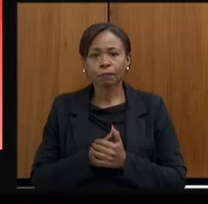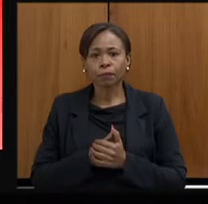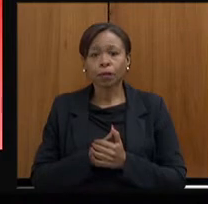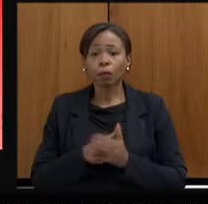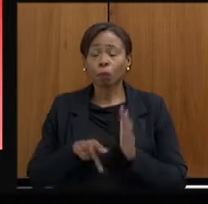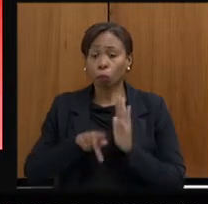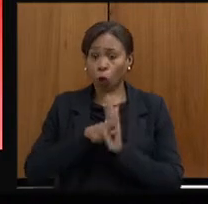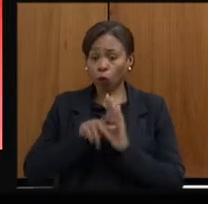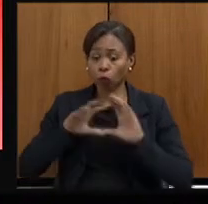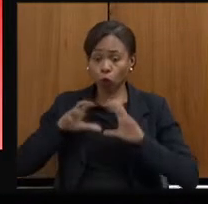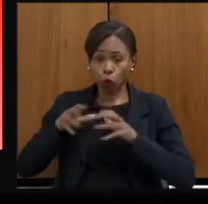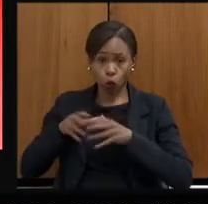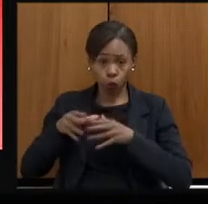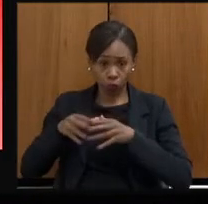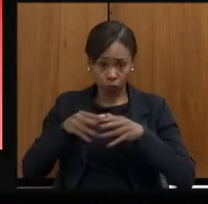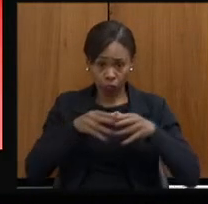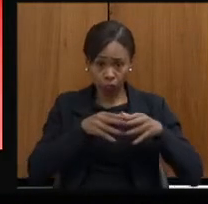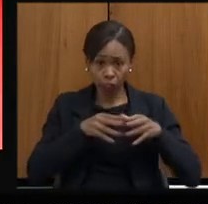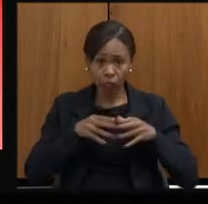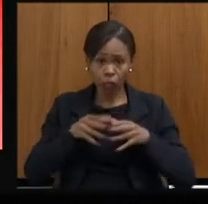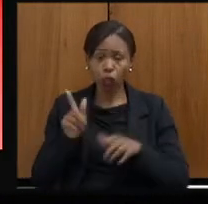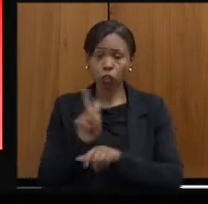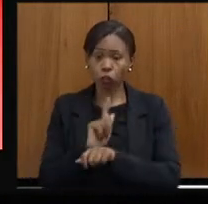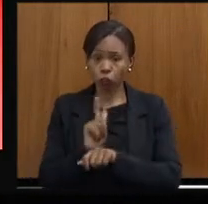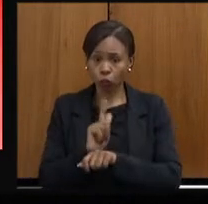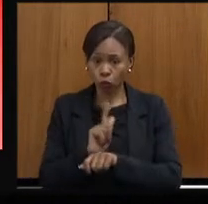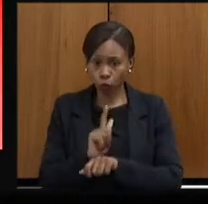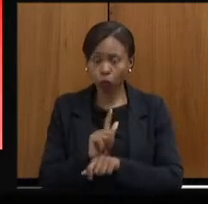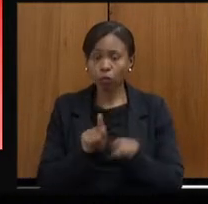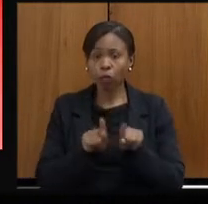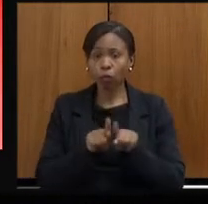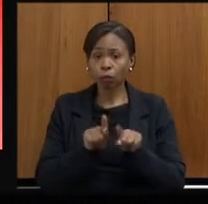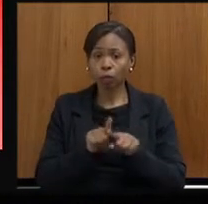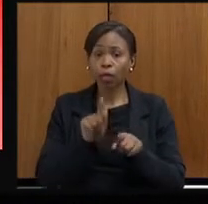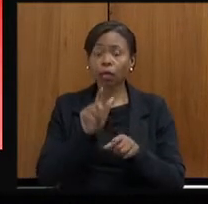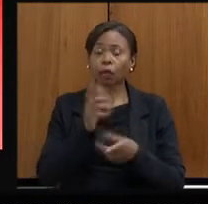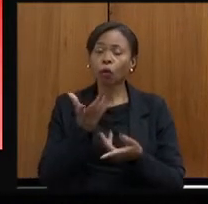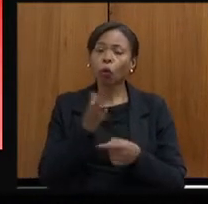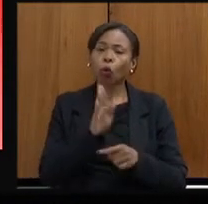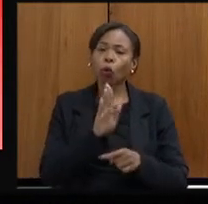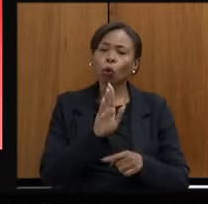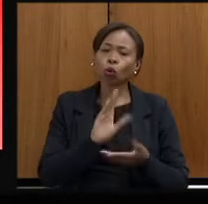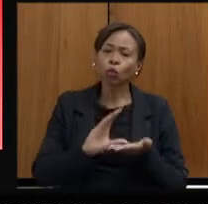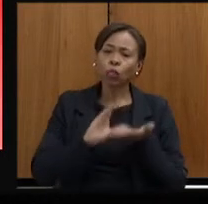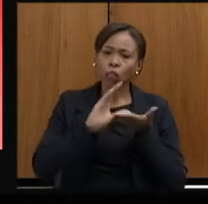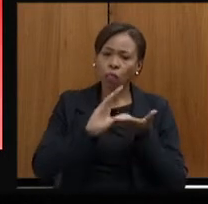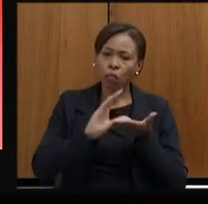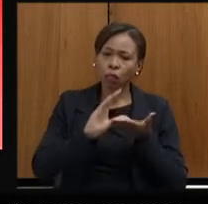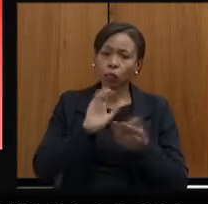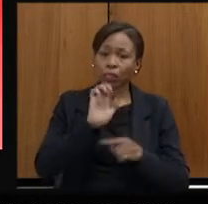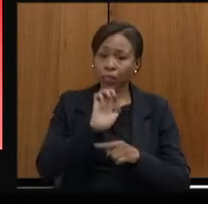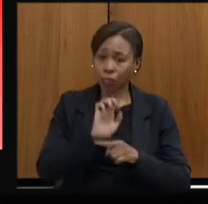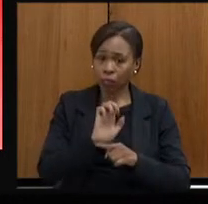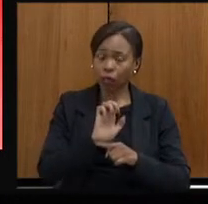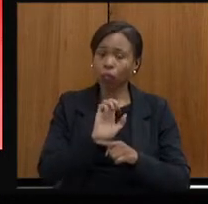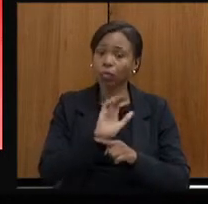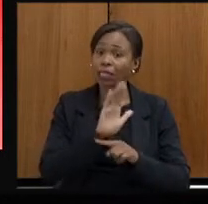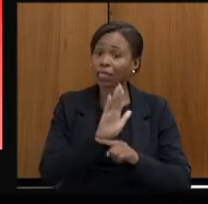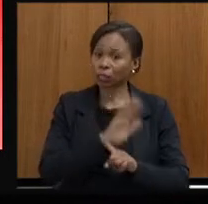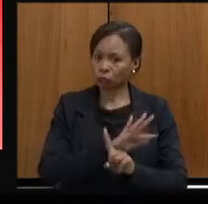Comissão Intergestores Bipartites e pelo Conselho Estadual de Assistência Social. A partir dos